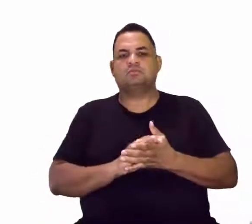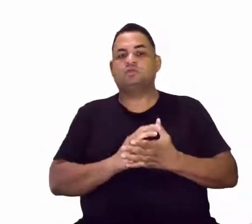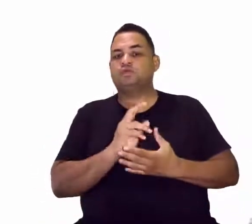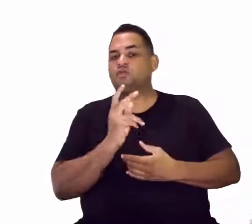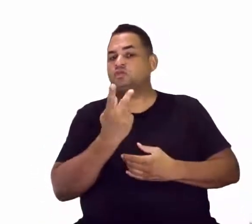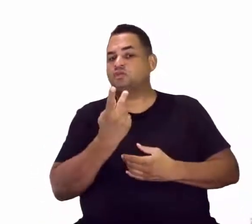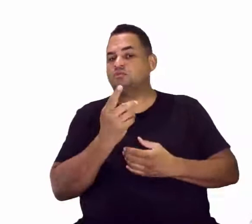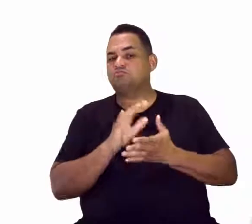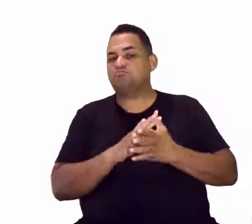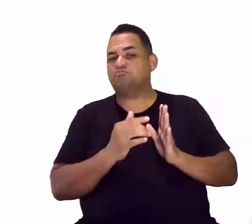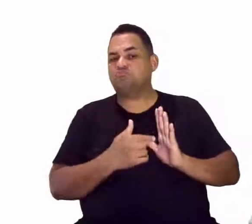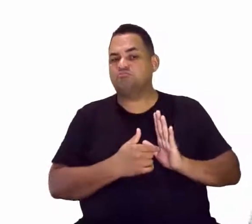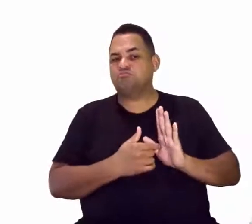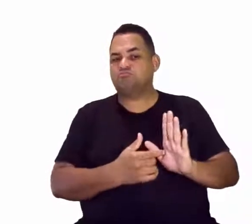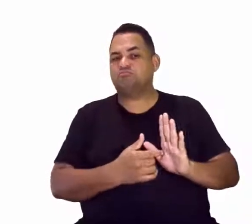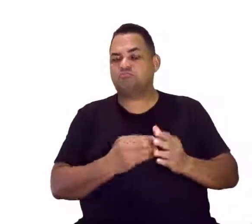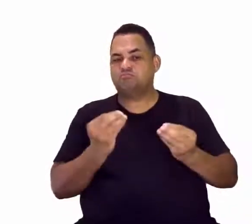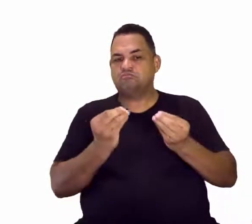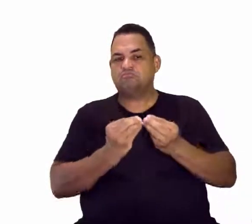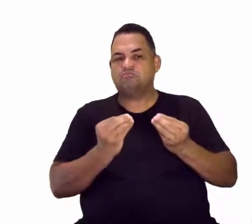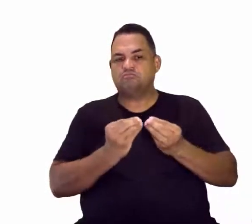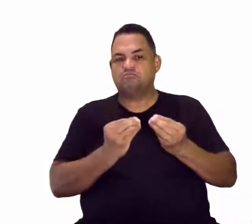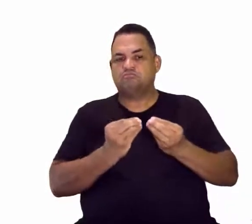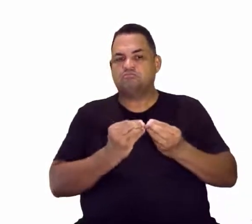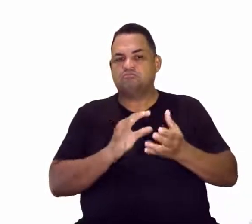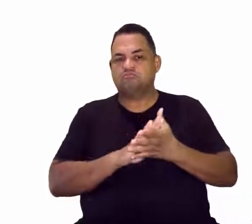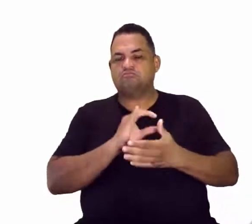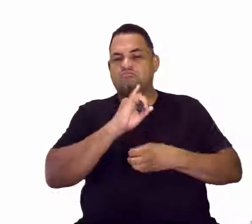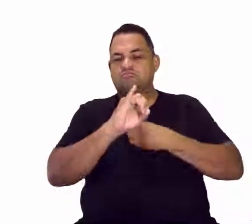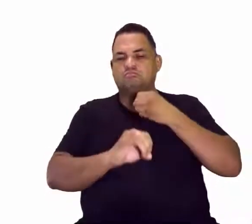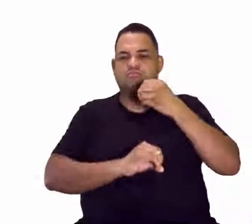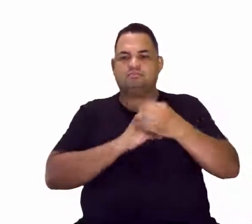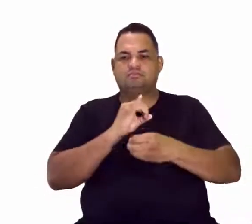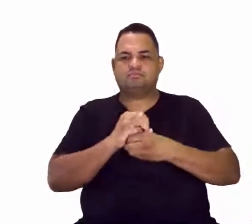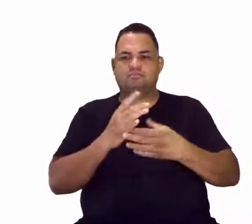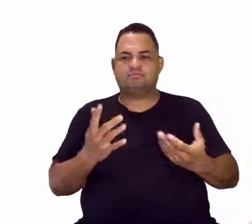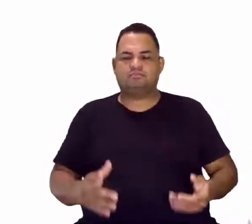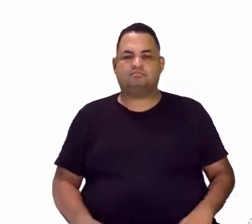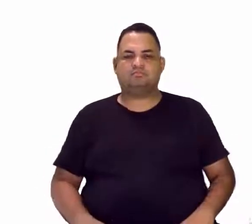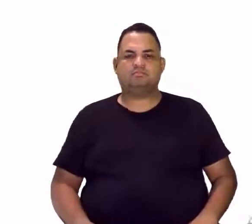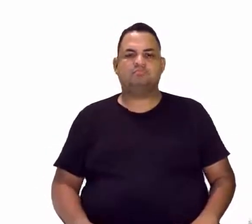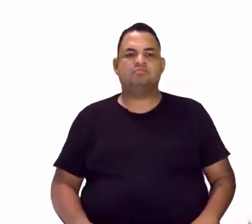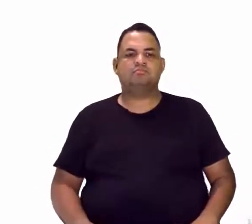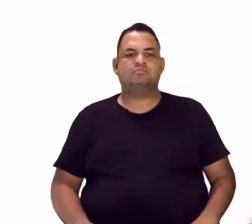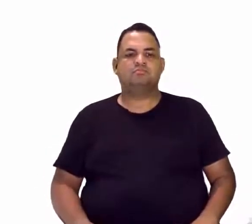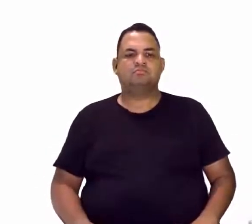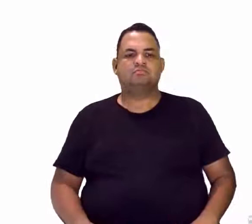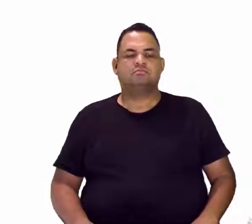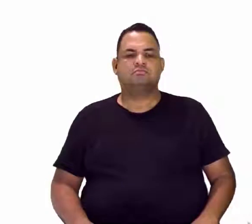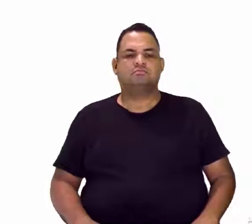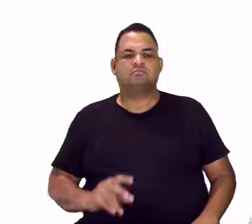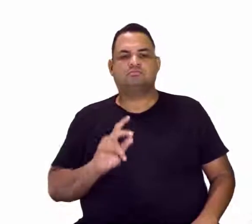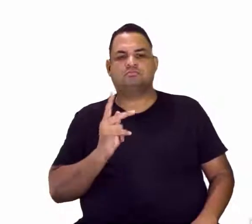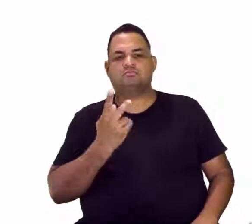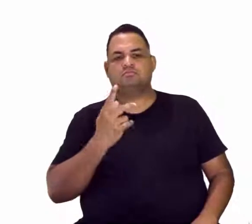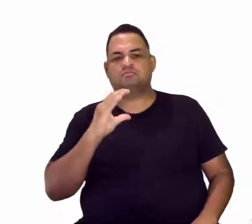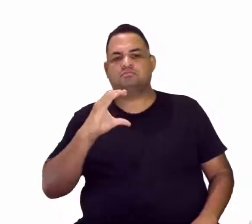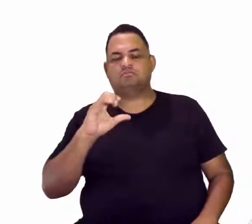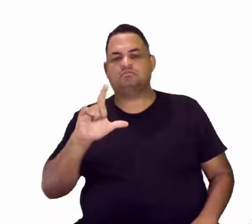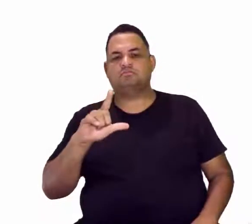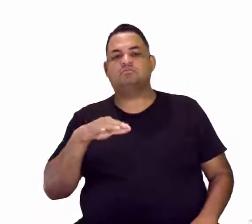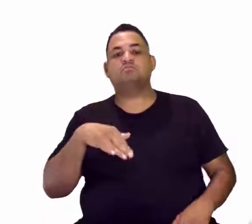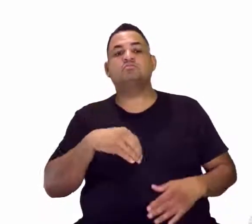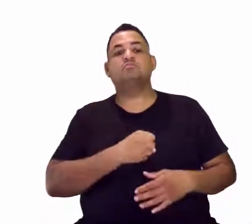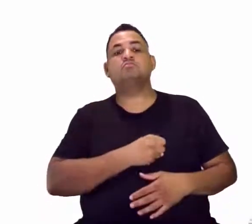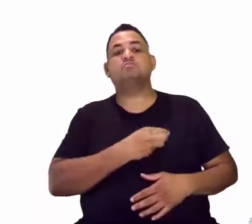hidrogênios que estão presentes na molécula são ionizáveis. Então, no caso aqui do HCl, quantos hidrogênios